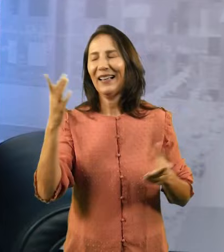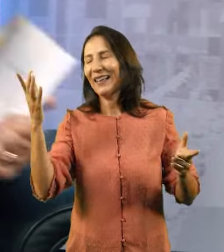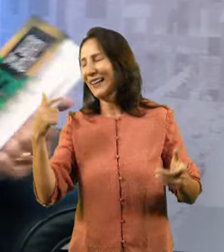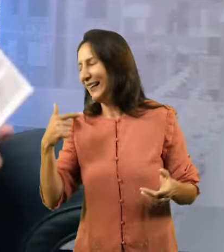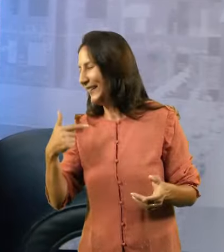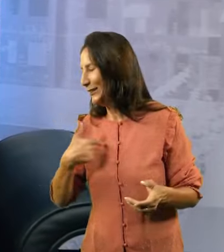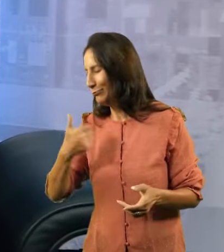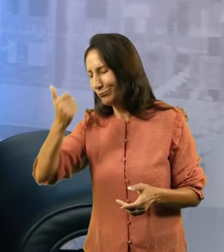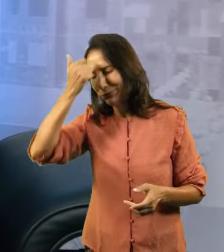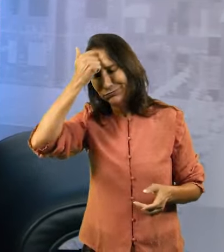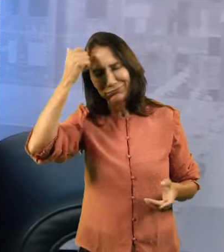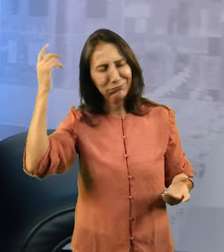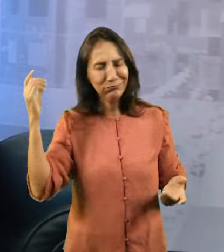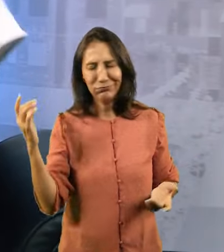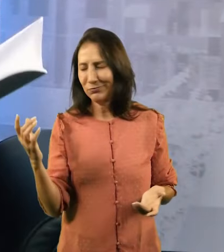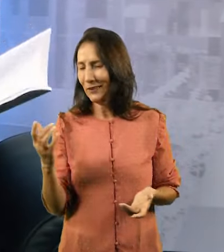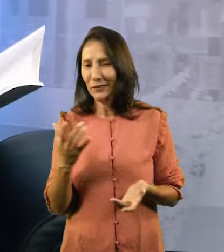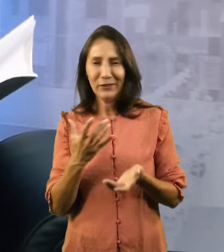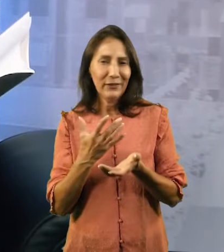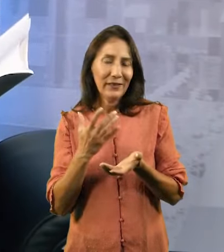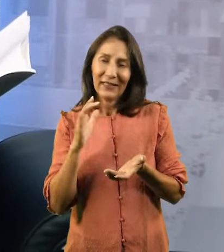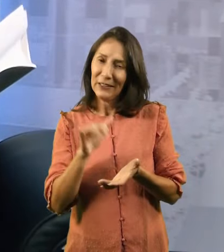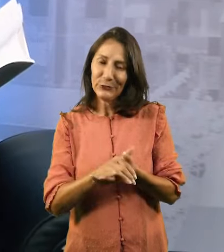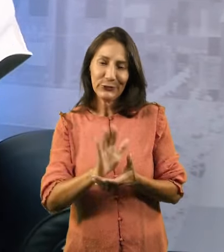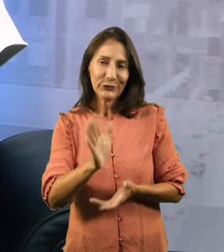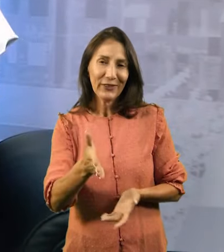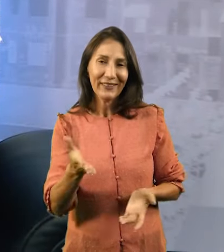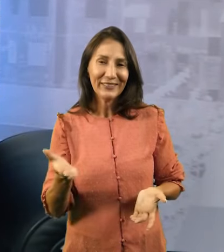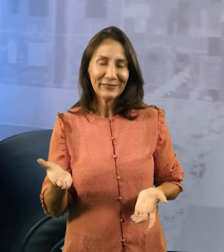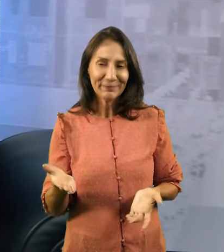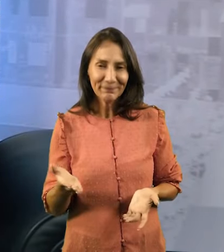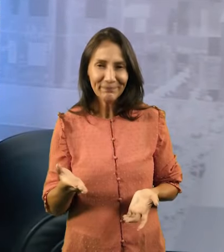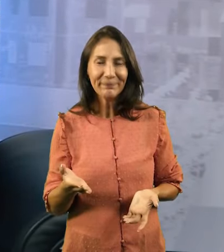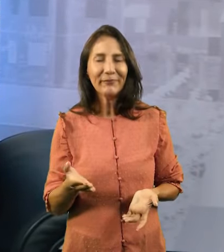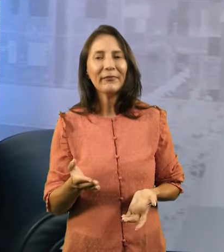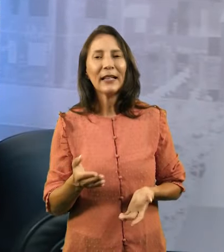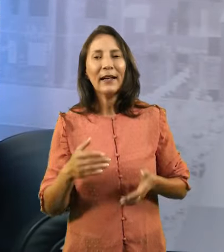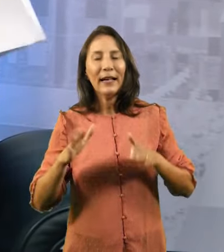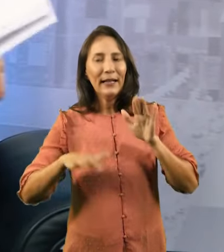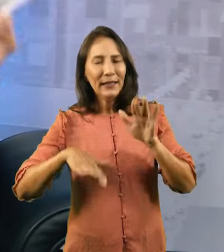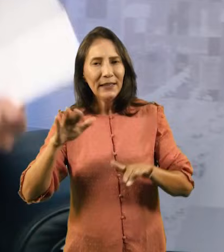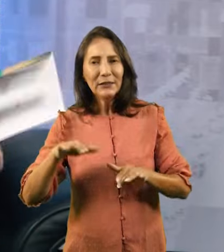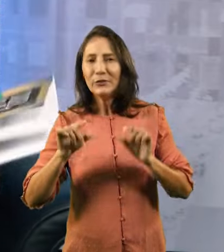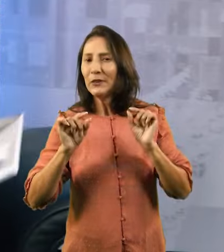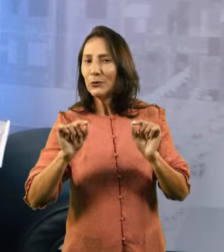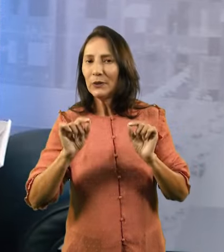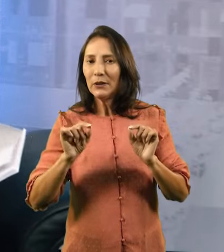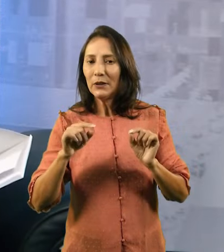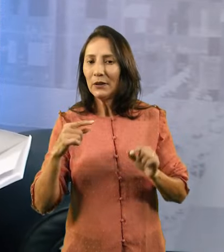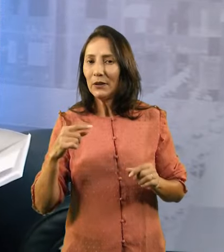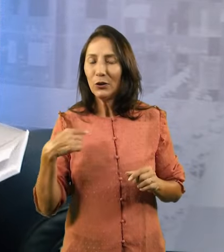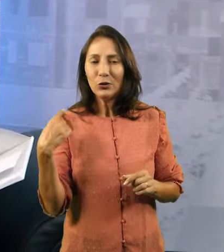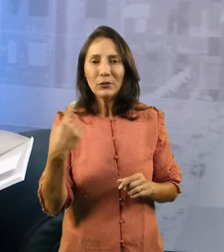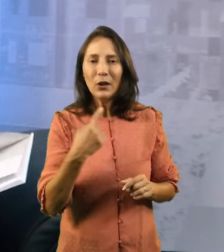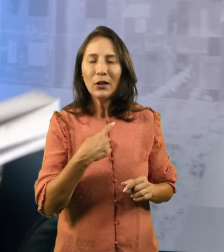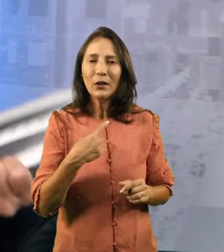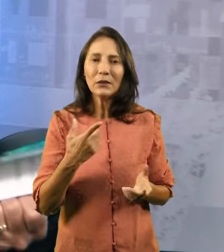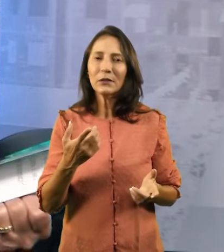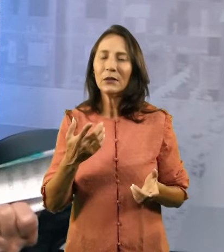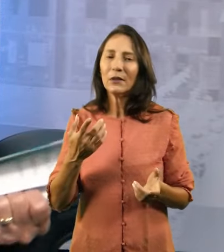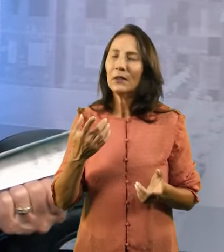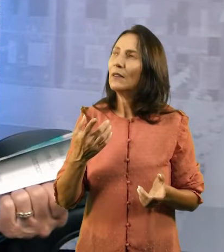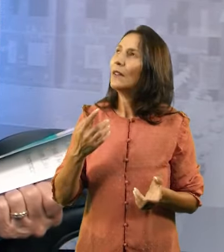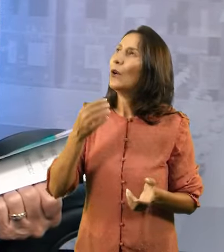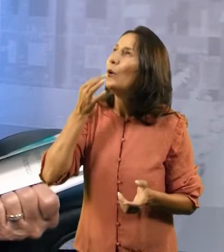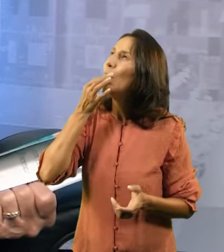casado. Casou. Que mais? Terceiro ponto: não ouvimos a voz de Deus. Agora temos que ouvir. Temos que